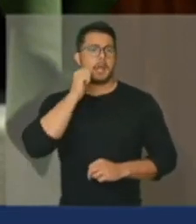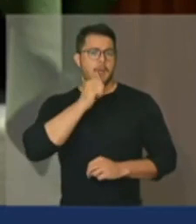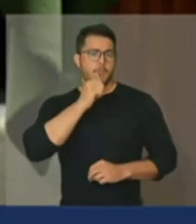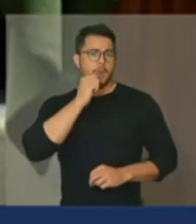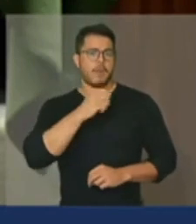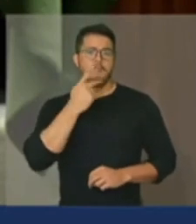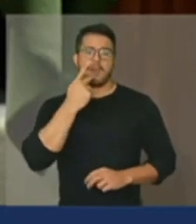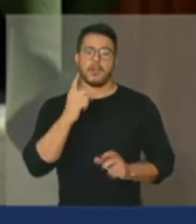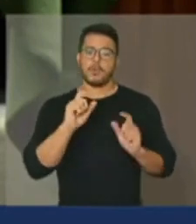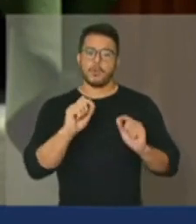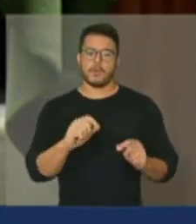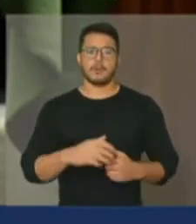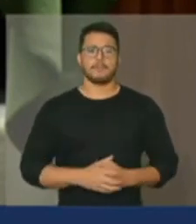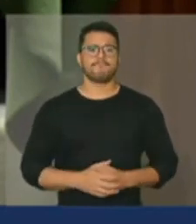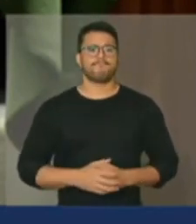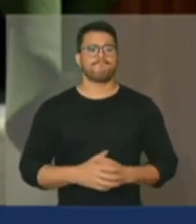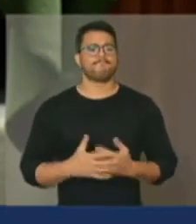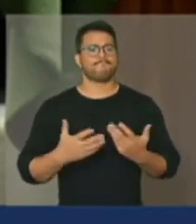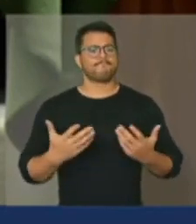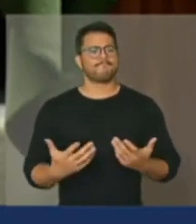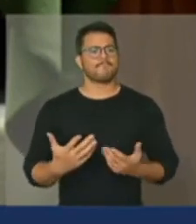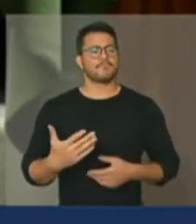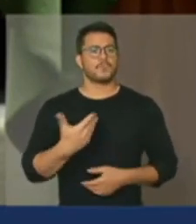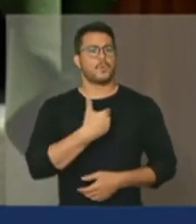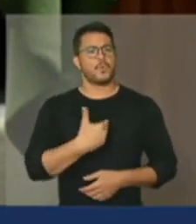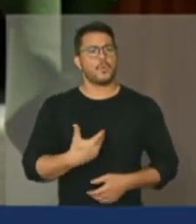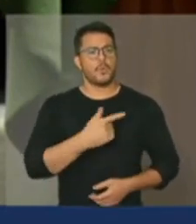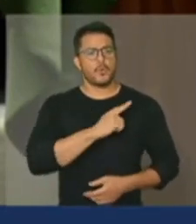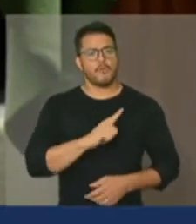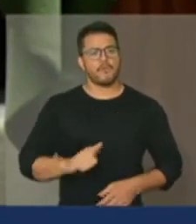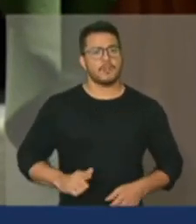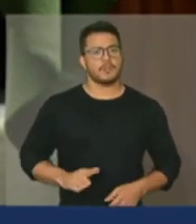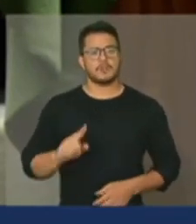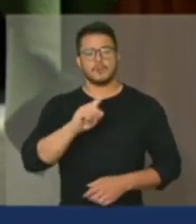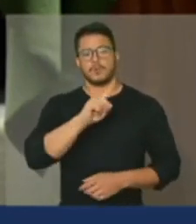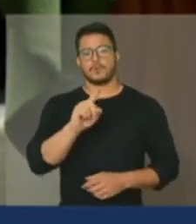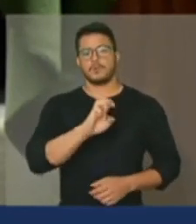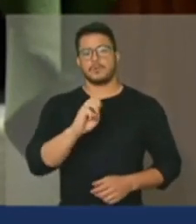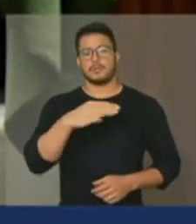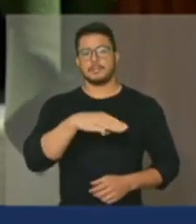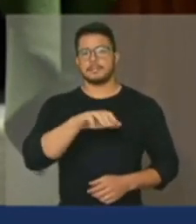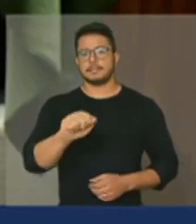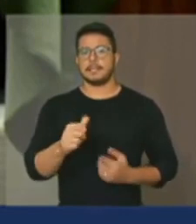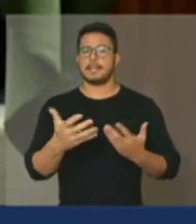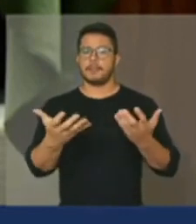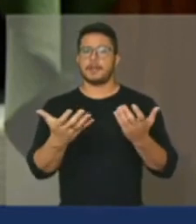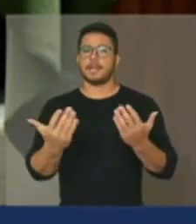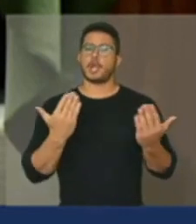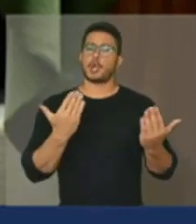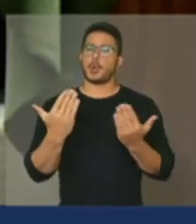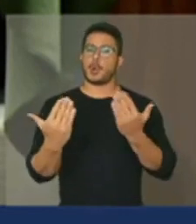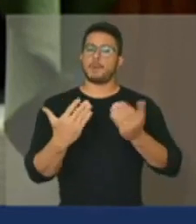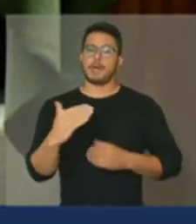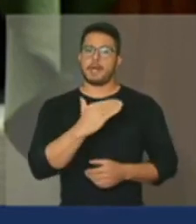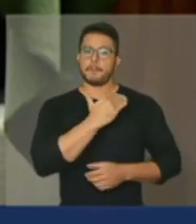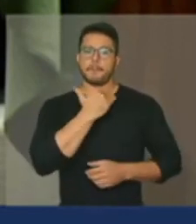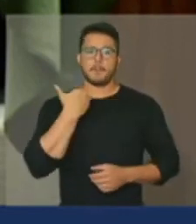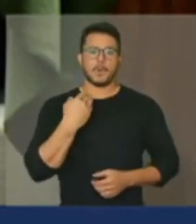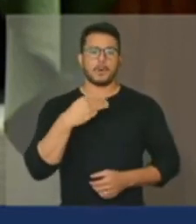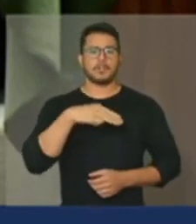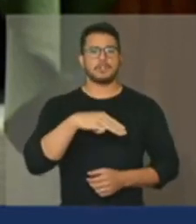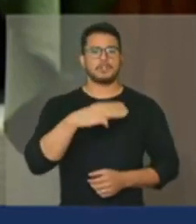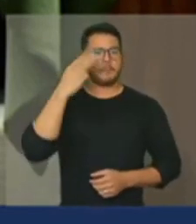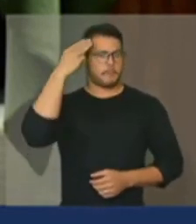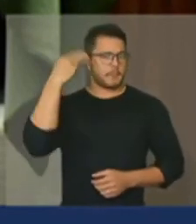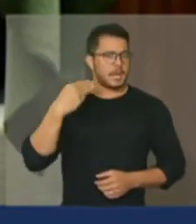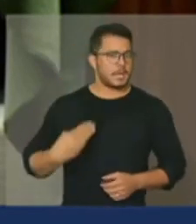a tentativa do governador Zema de associar a morte de Marília Mendonça e demais ocupantes da aeronave